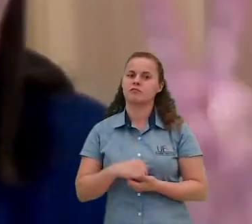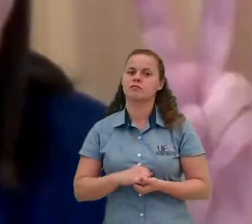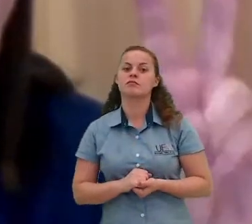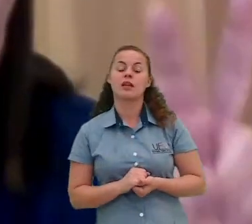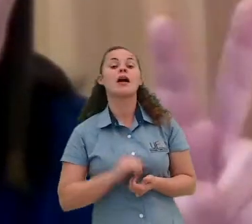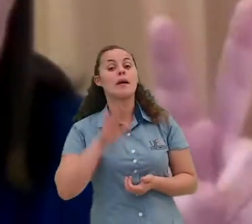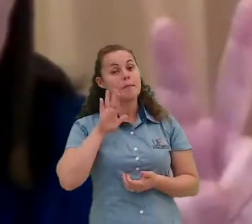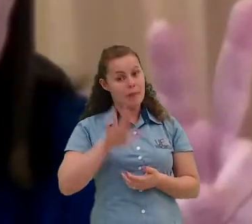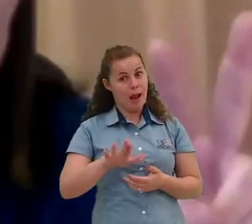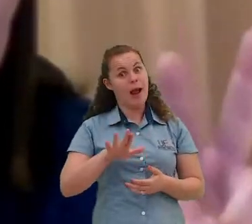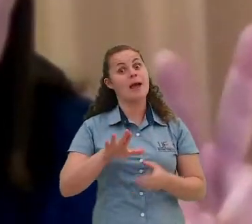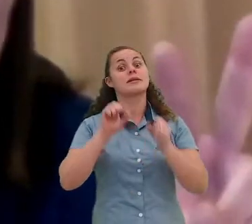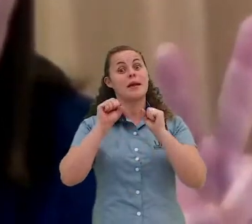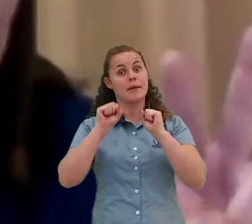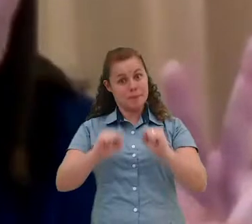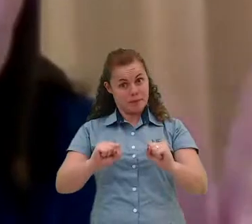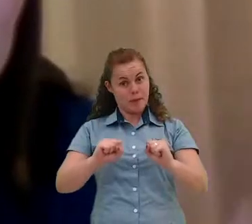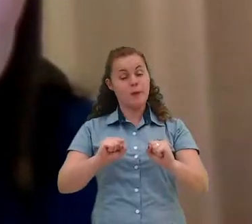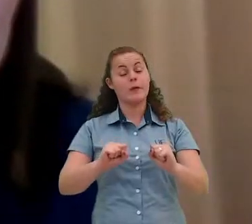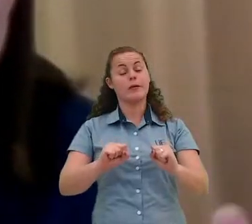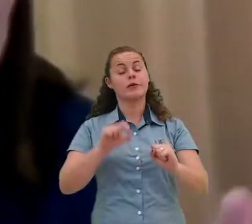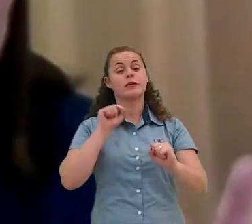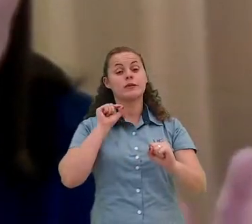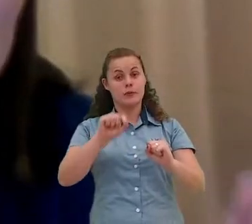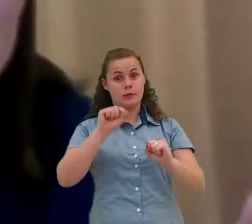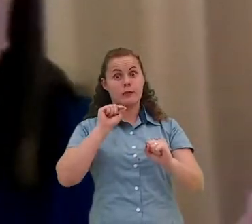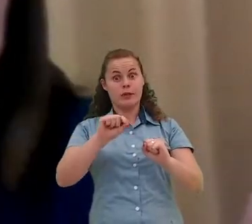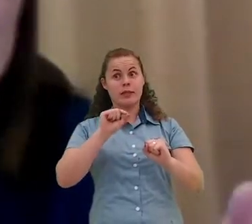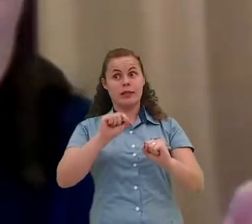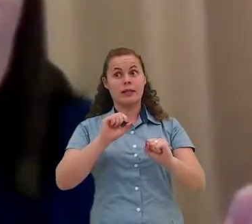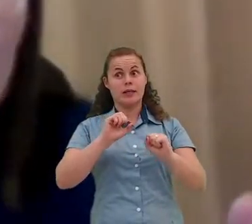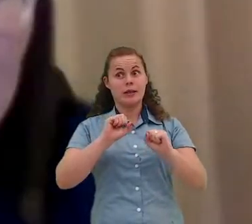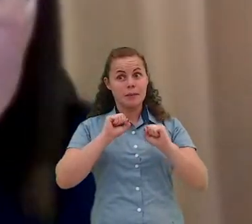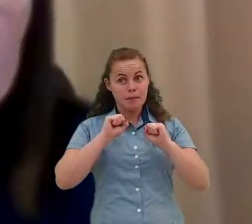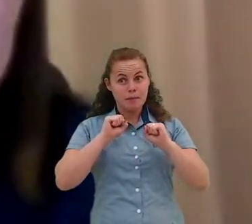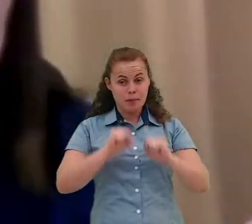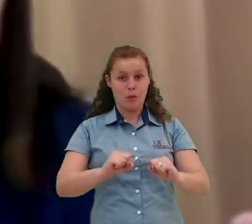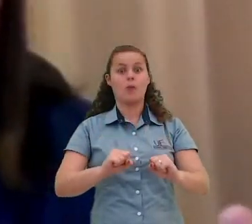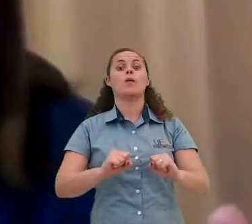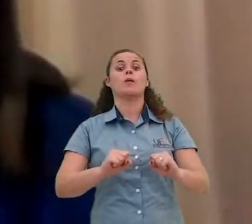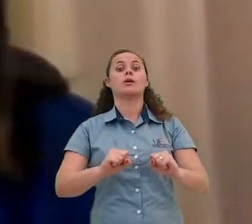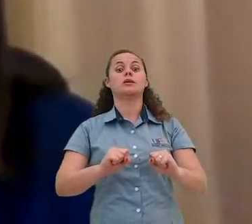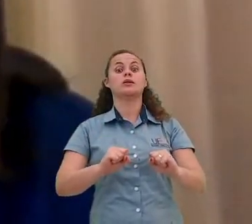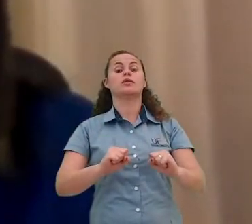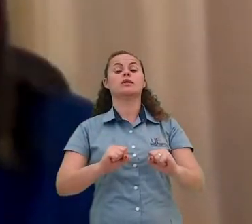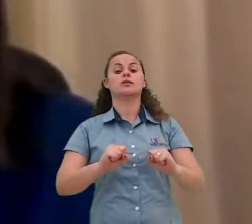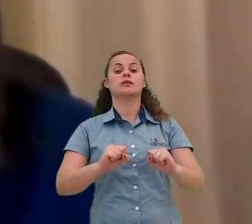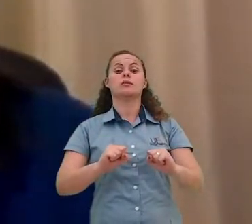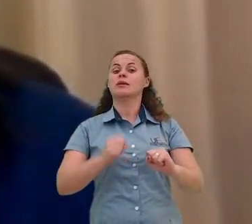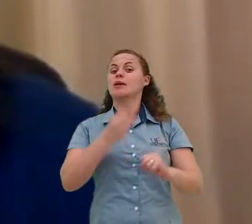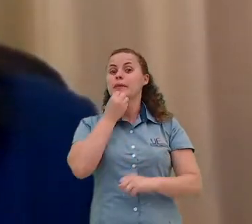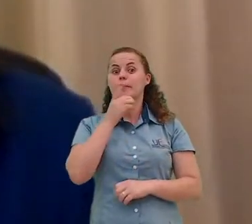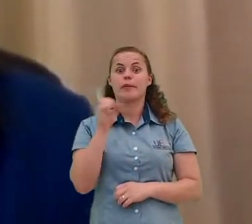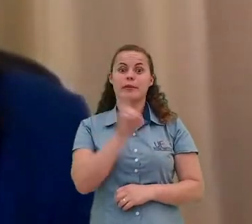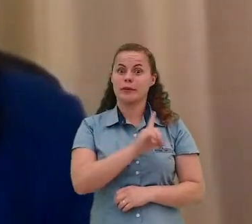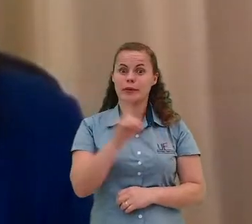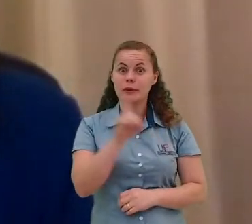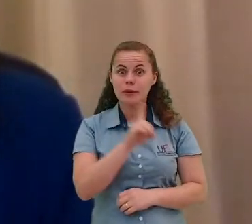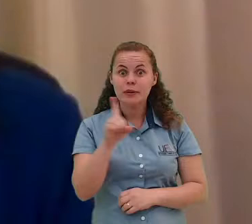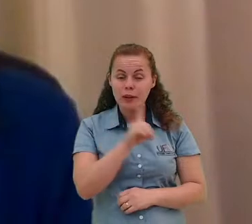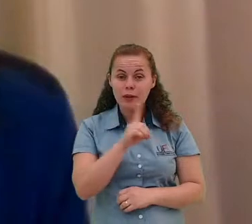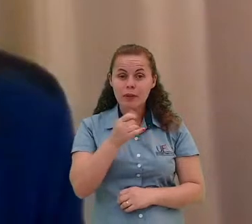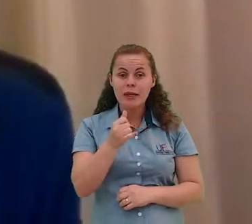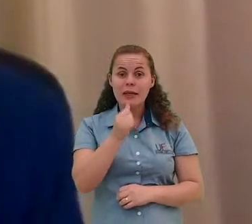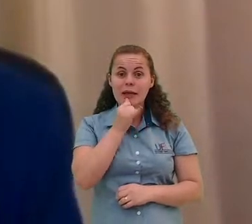Mas você pode, não no sentido de, né, no sentido de poder fazer, mas não deve fazer. Esse é um exemplo dessa linha